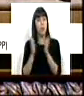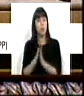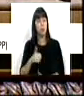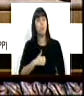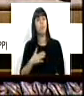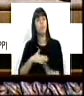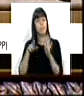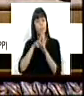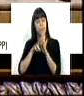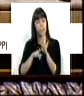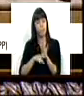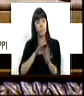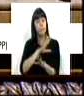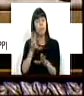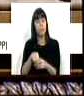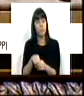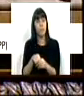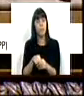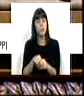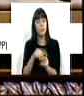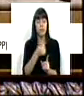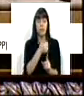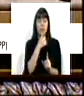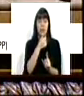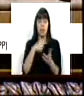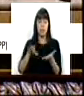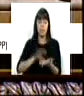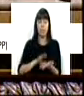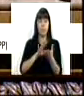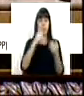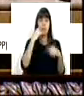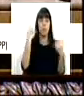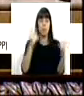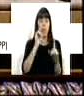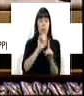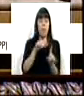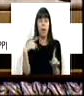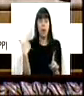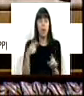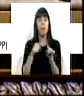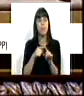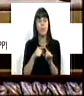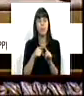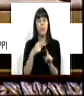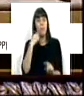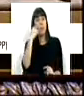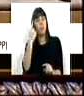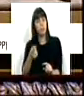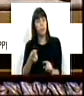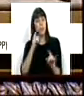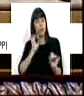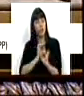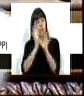as entidades reguladoras envolvidas desde a decisão da recapitalização pública do BANIF e, como falta muito